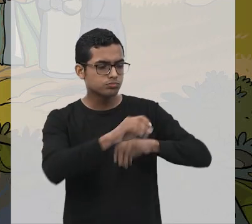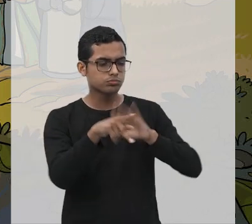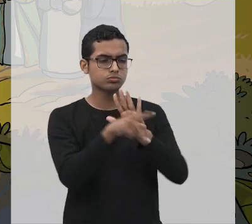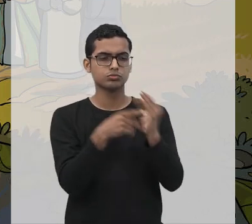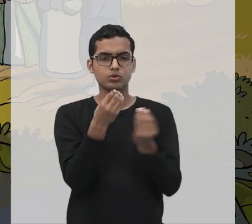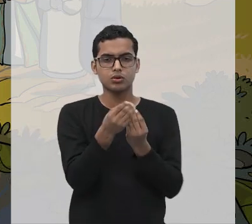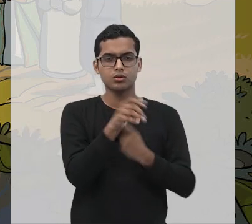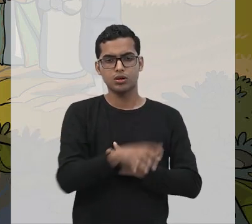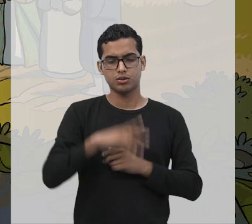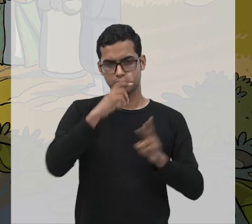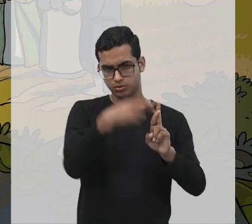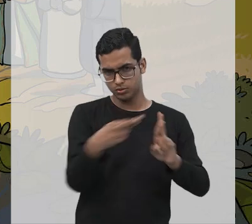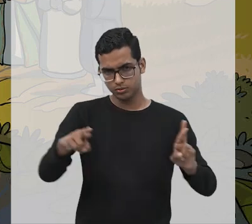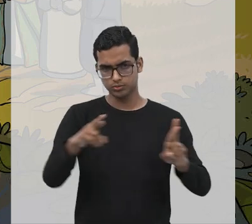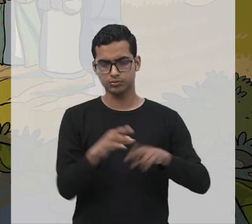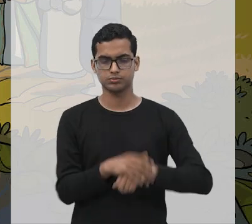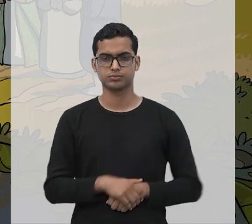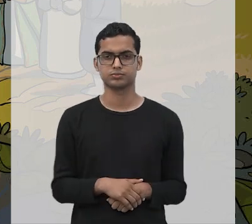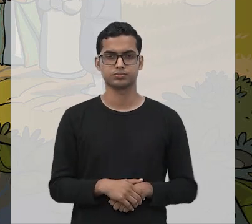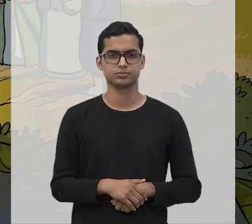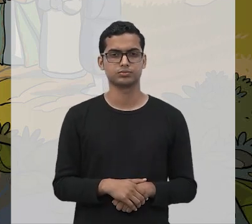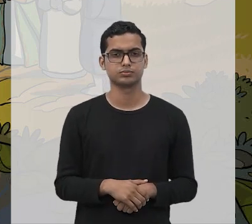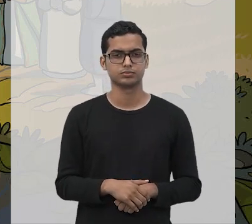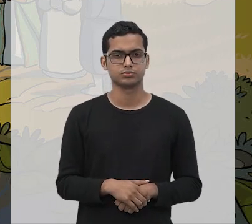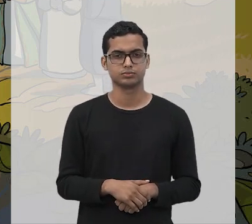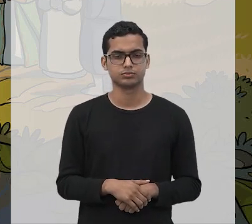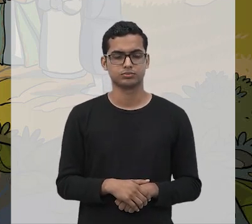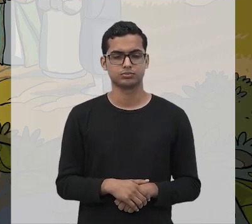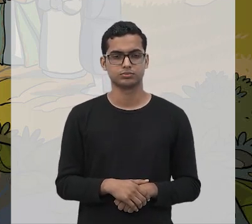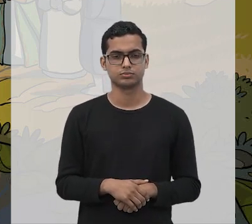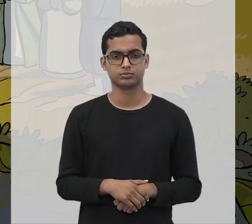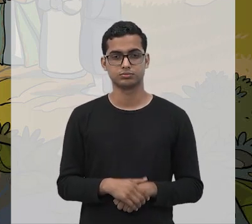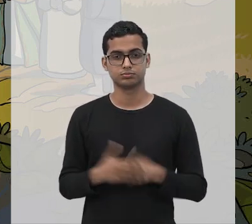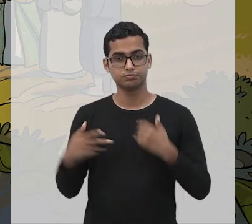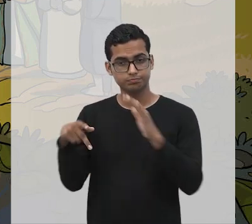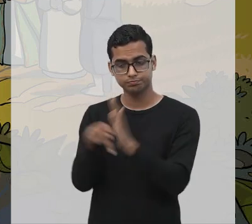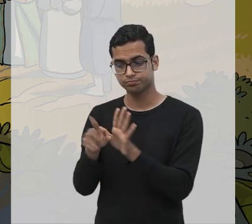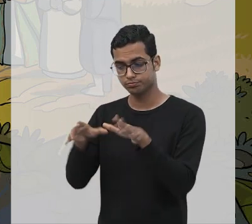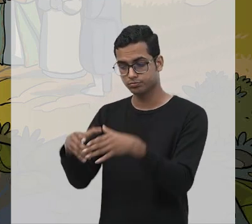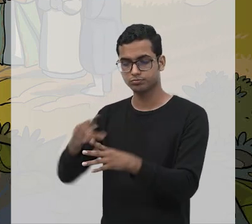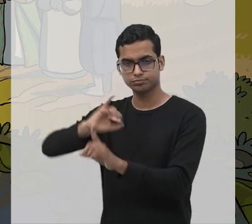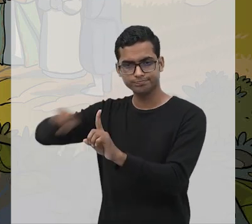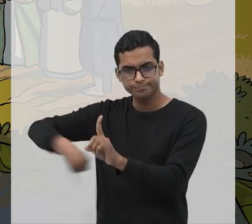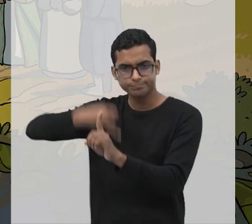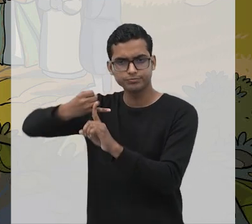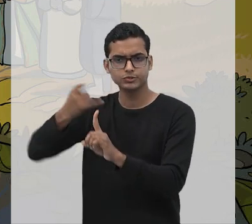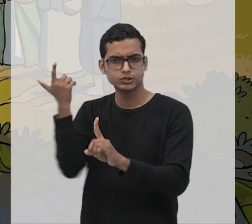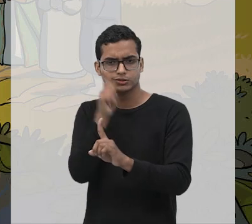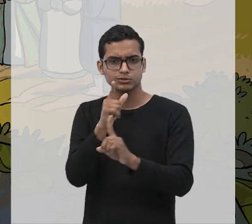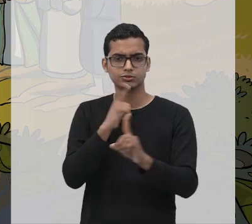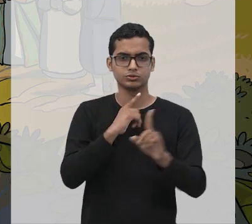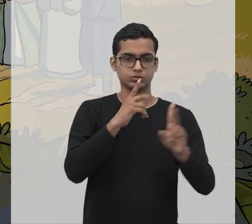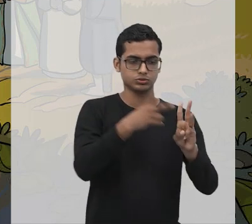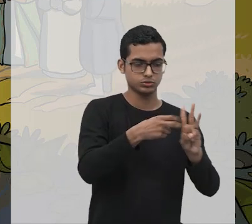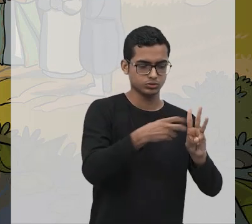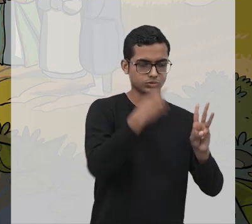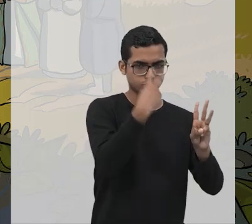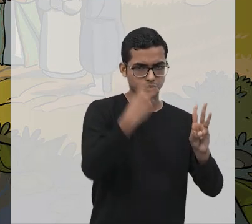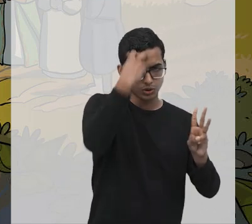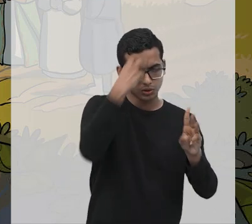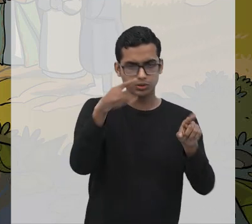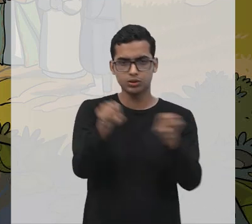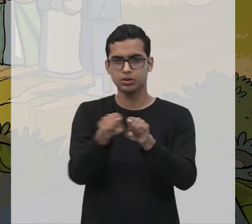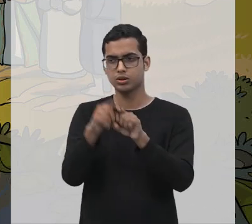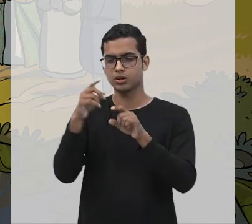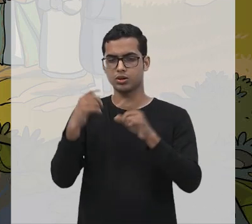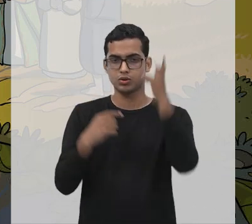passar para eles. Então, eles conseguiram, na verdade, né, misturar a cultura indígena